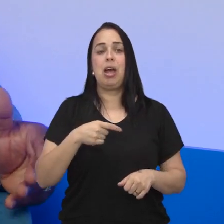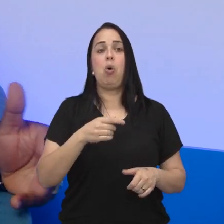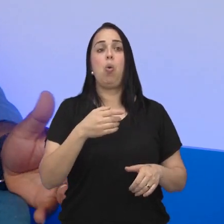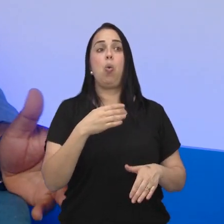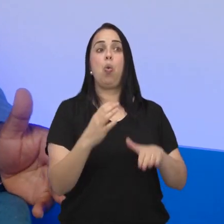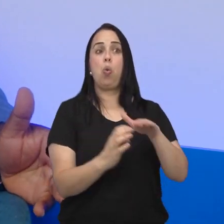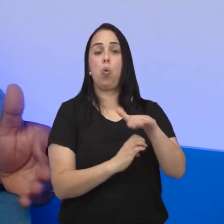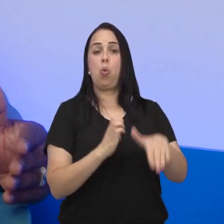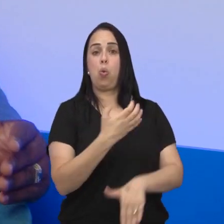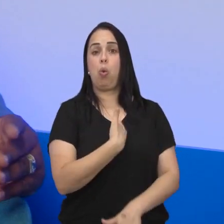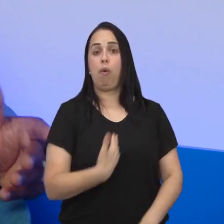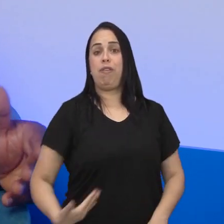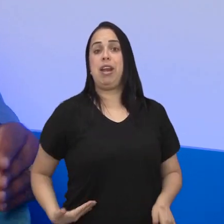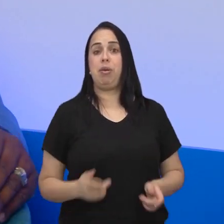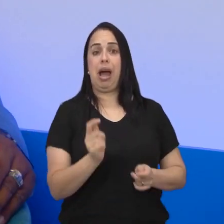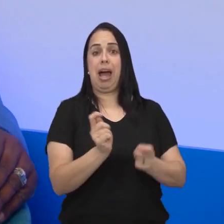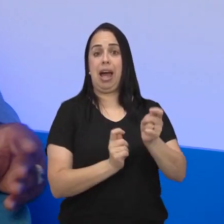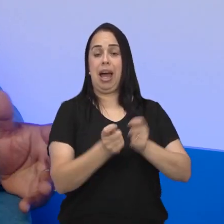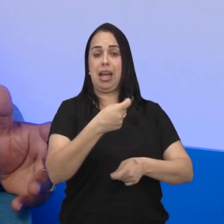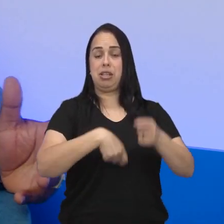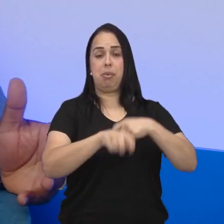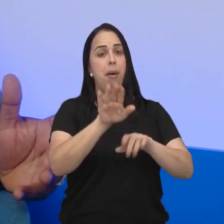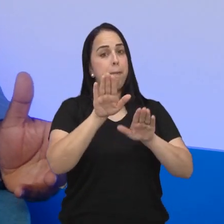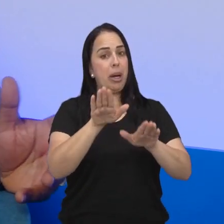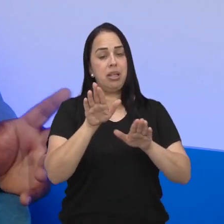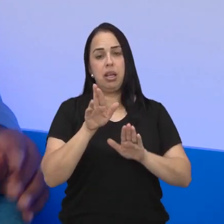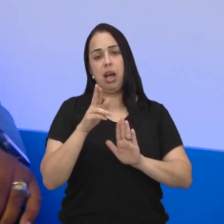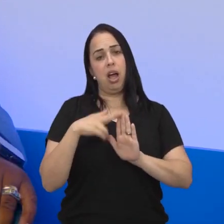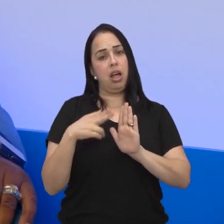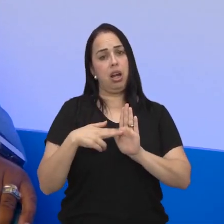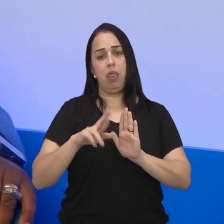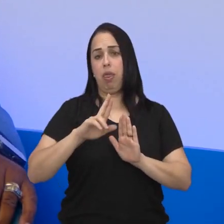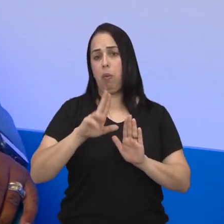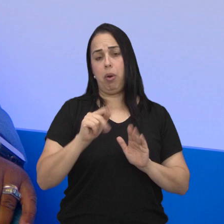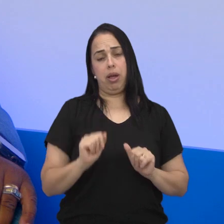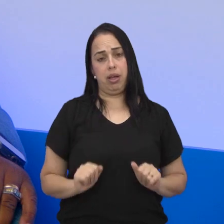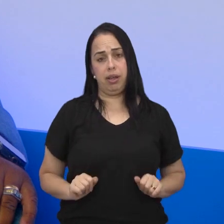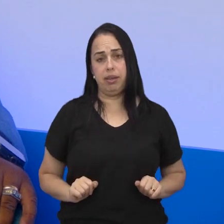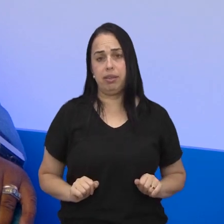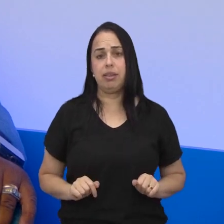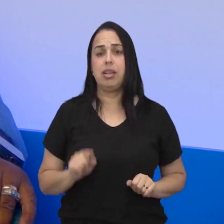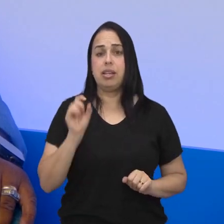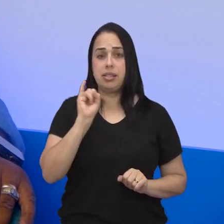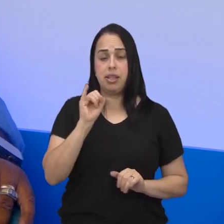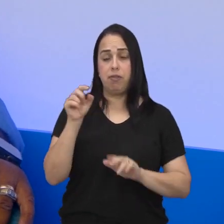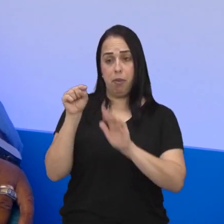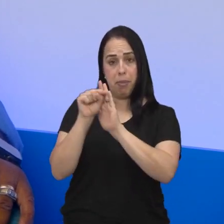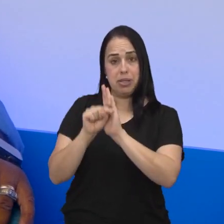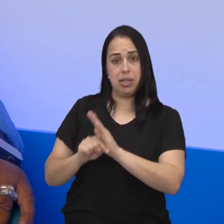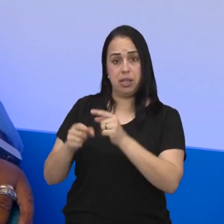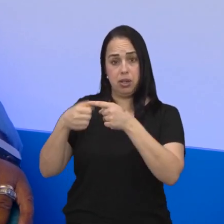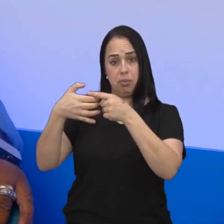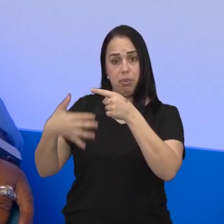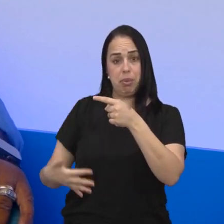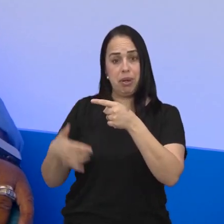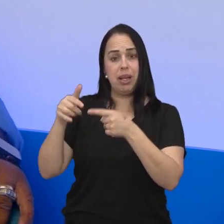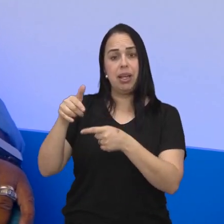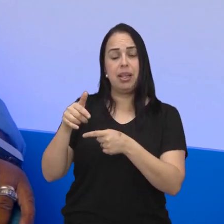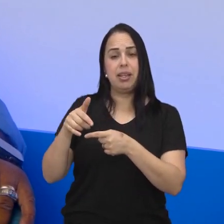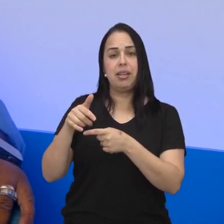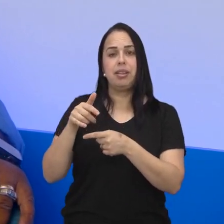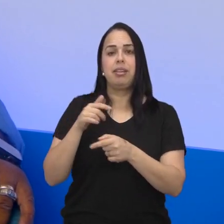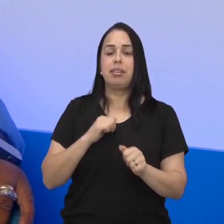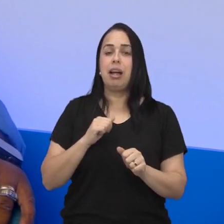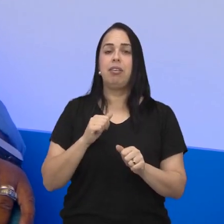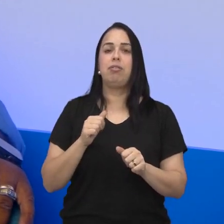mão do governo, né, tem que ser empresas estatais. Mas isso não é uma regra, né, não é uma regra. Hoje, se você for pesquisar no mundo, já estão